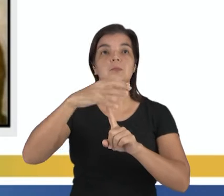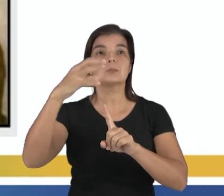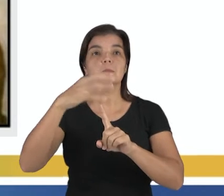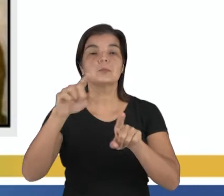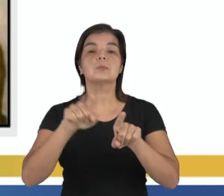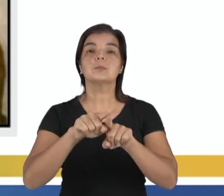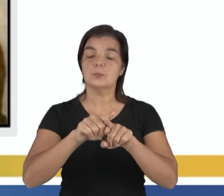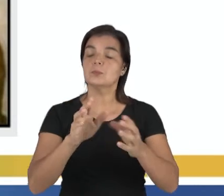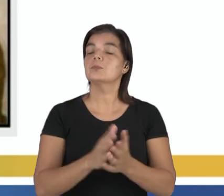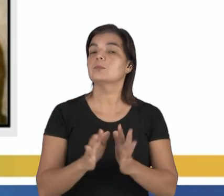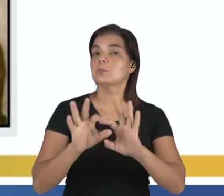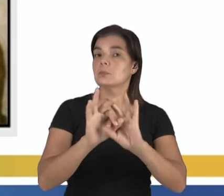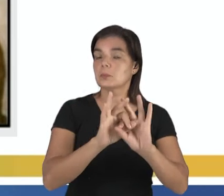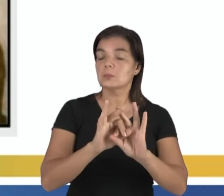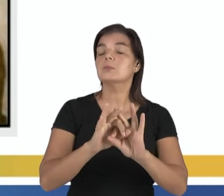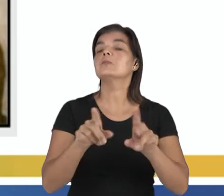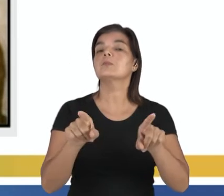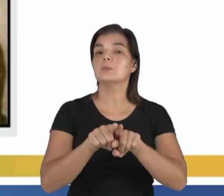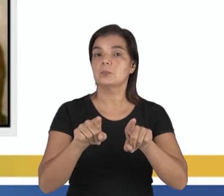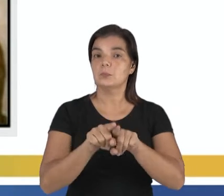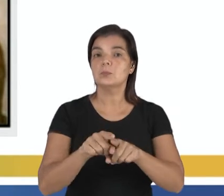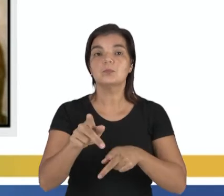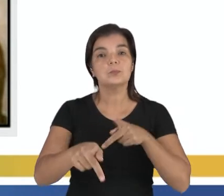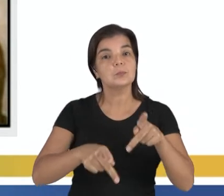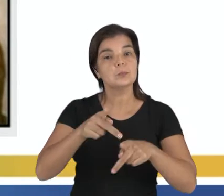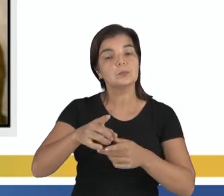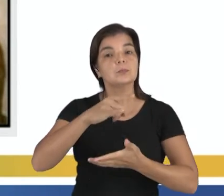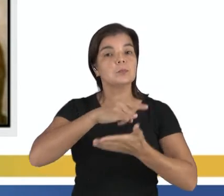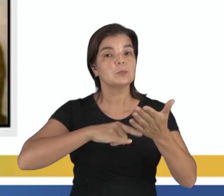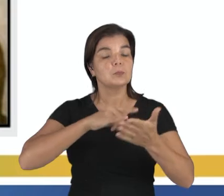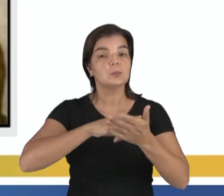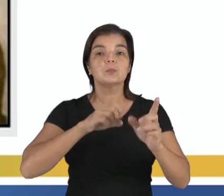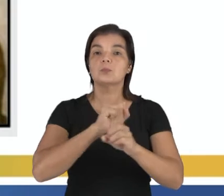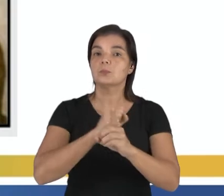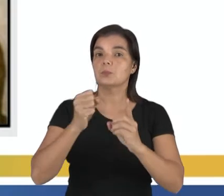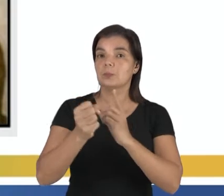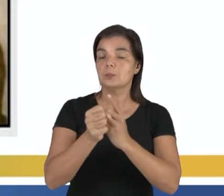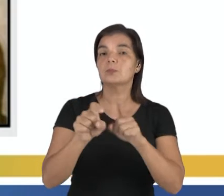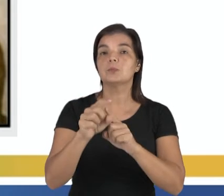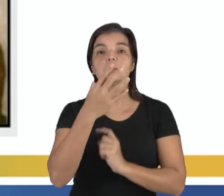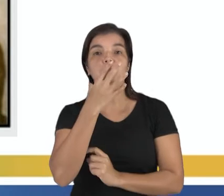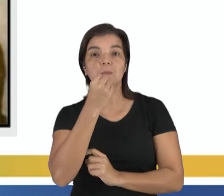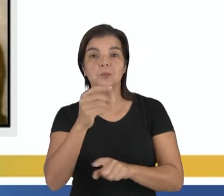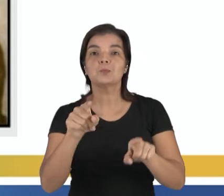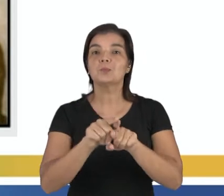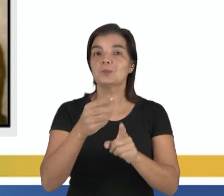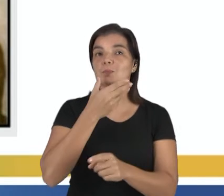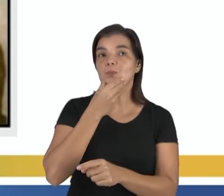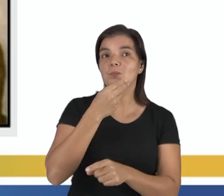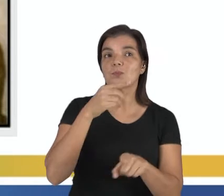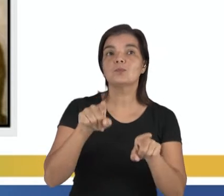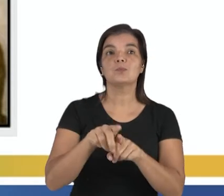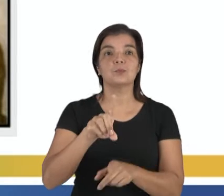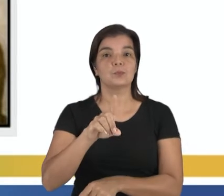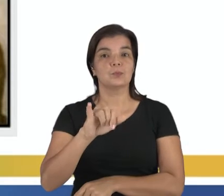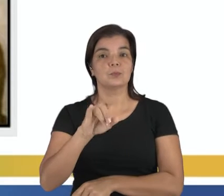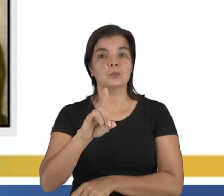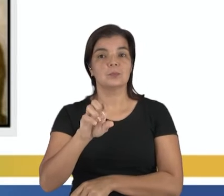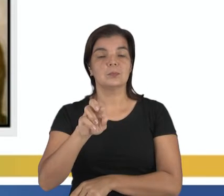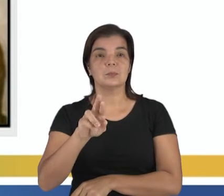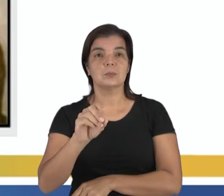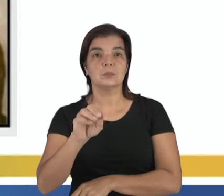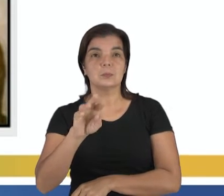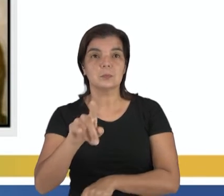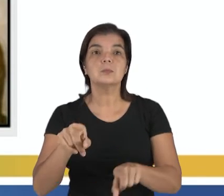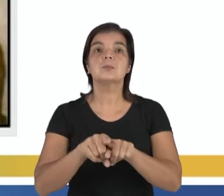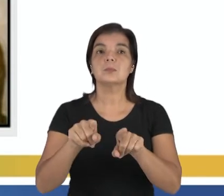soberania popular, do contrato social, é ele que fala que o homem é o lobo do homem, né, o Diderot e o Alembert, né, francês